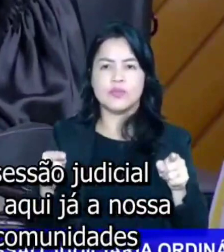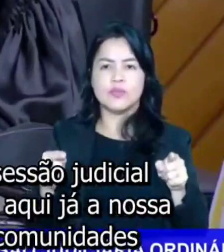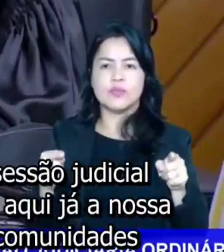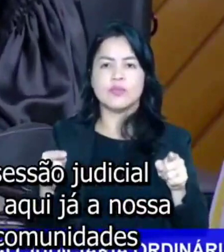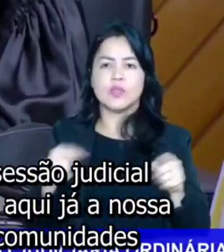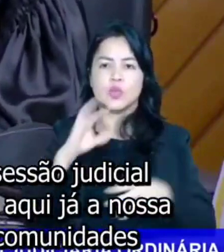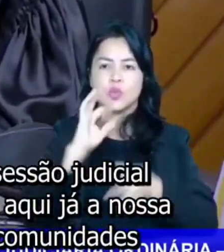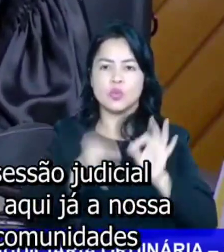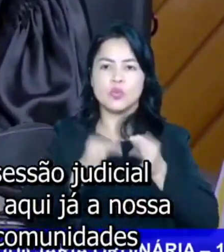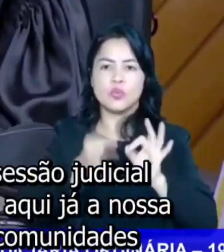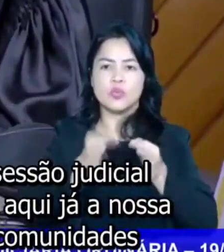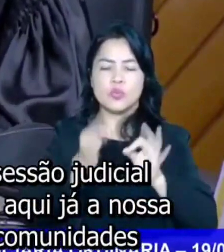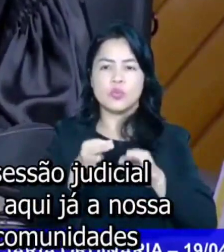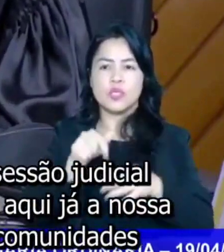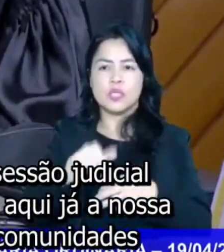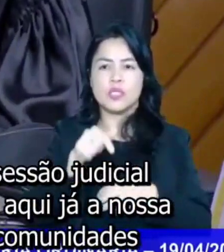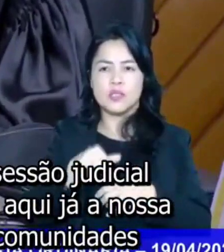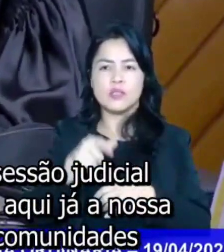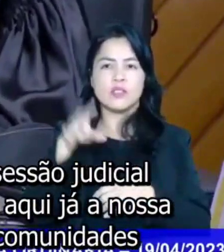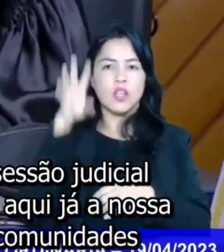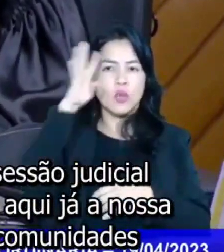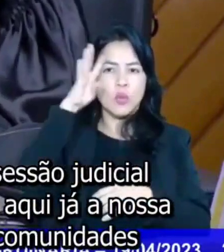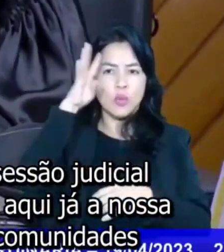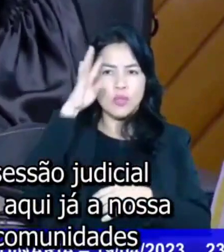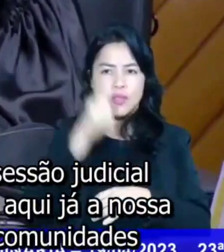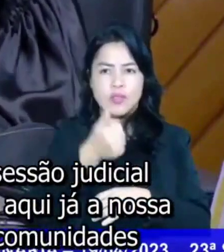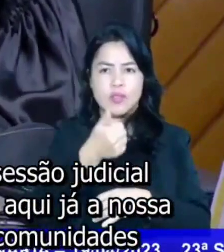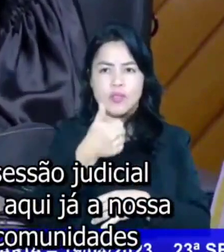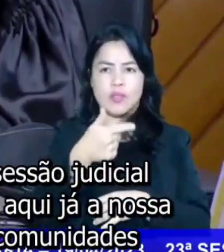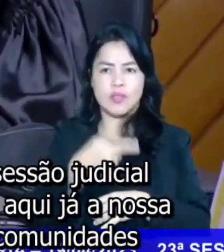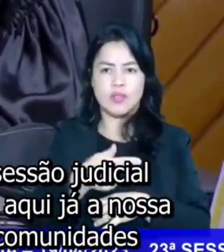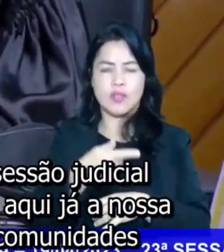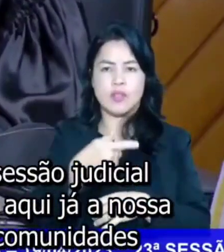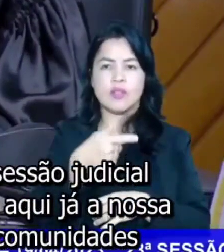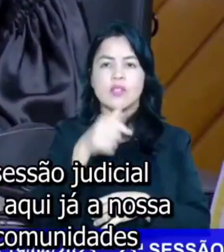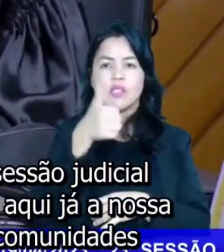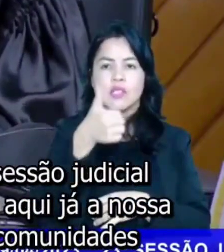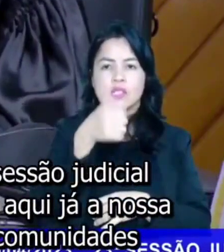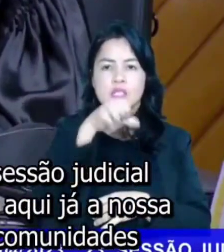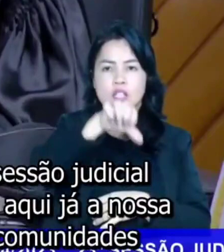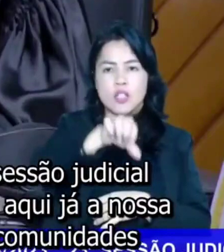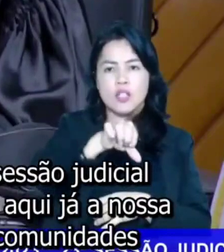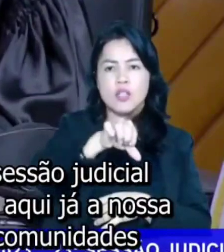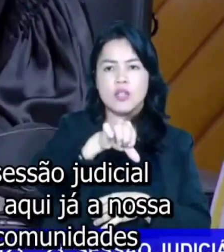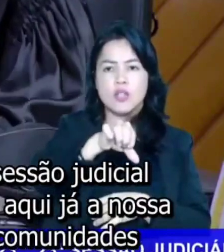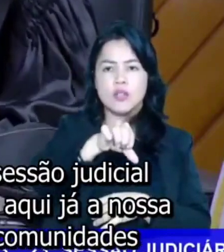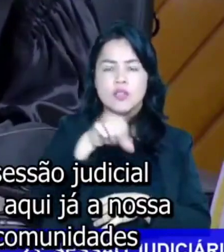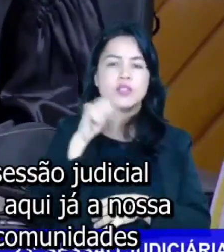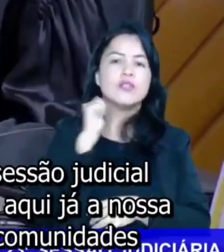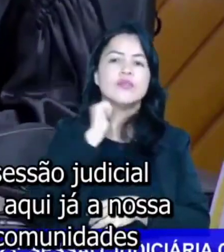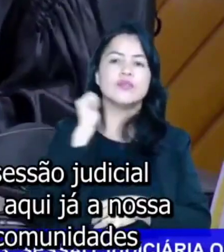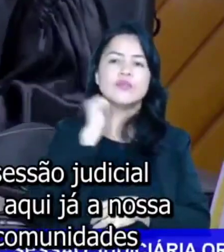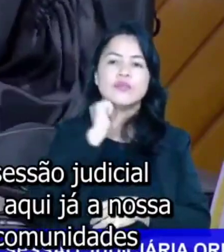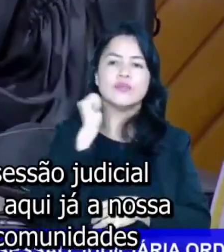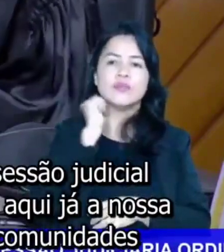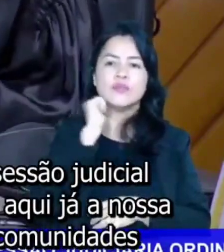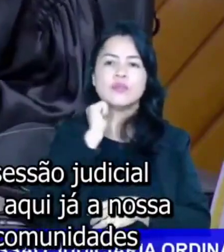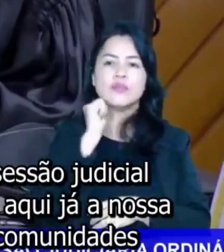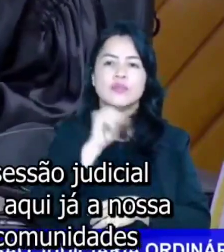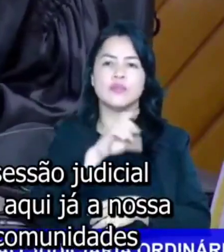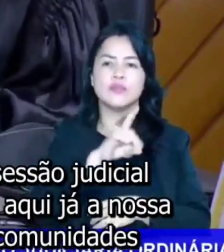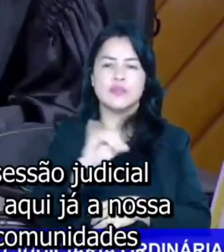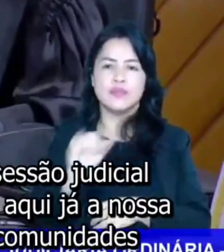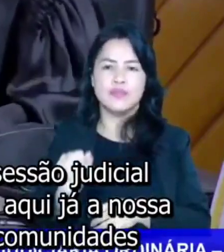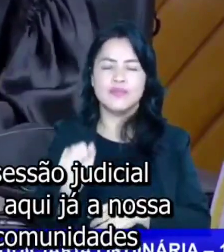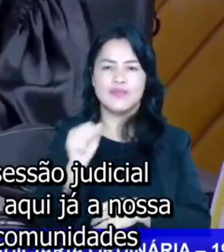sessão judicial desta quarta-feira, 19 de abril, o dia do índio. Fica